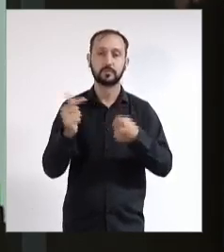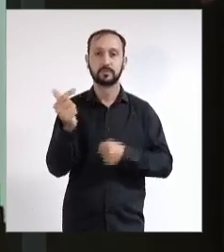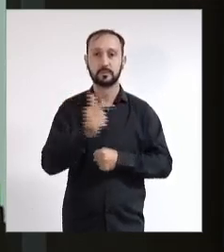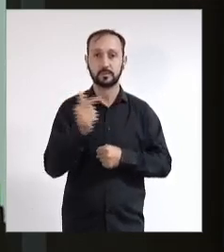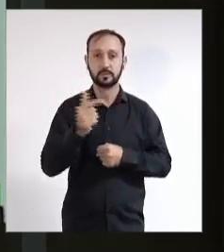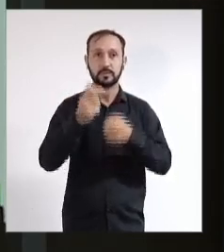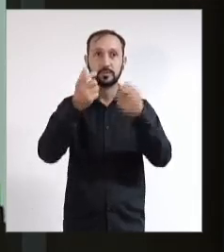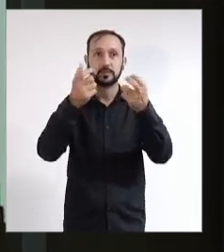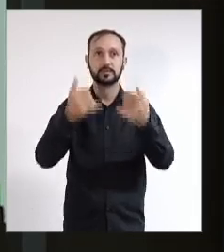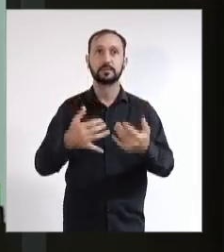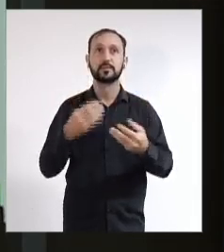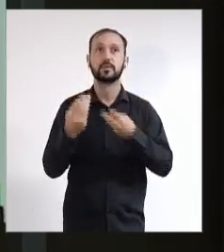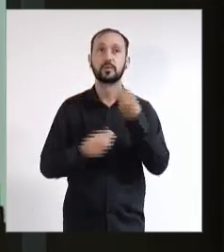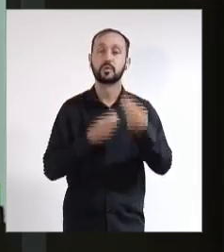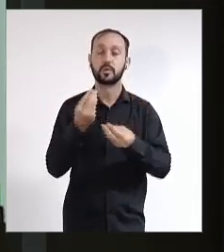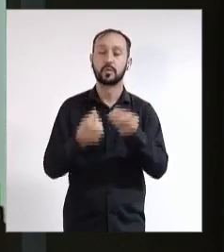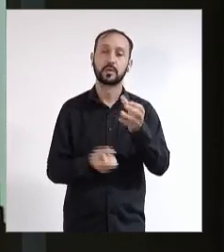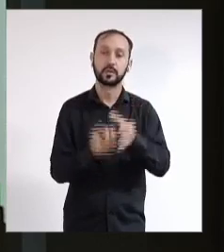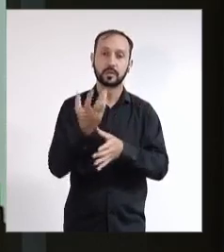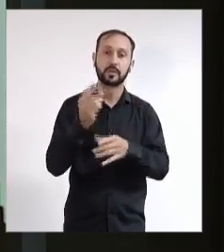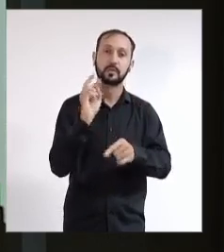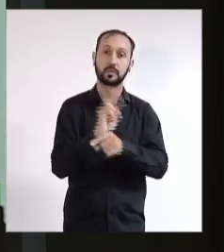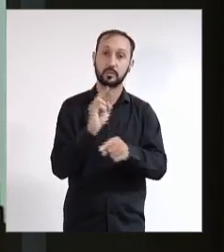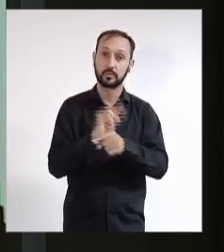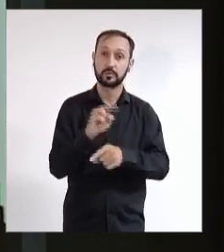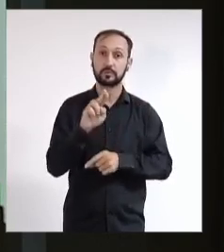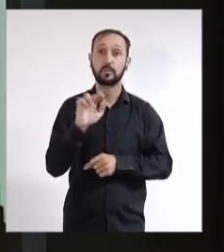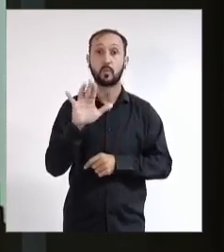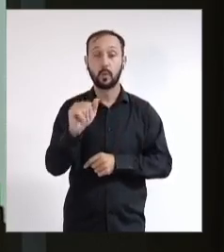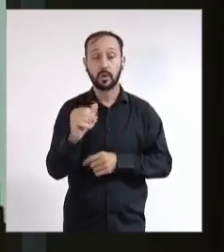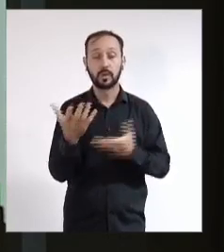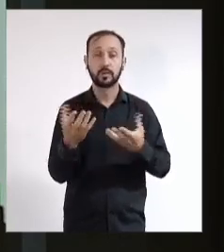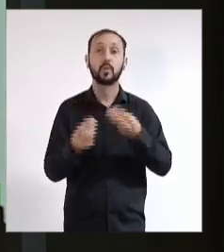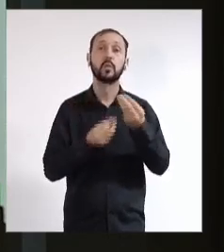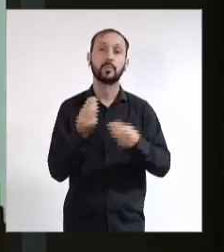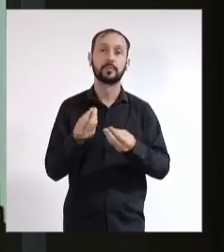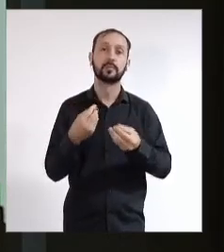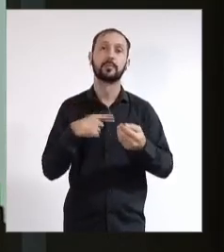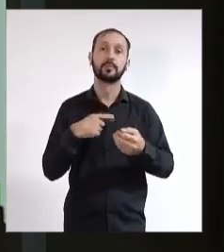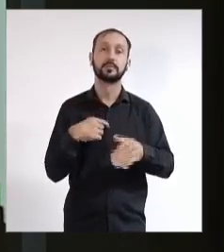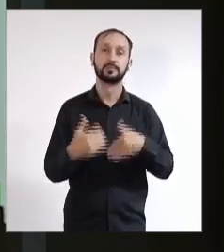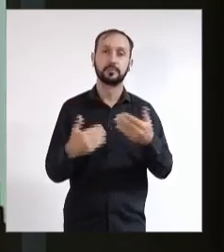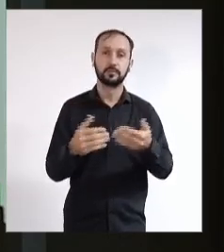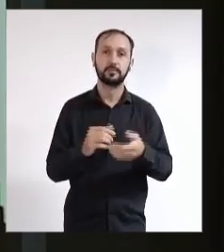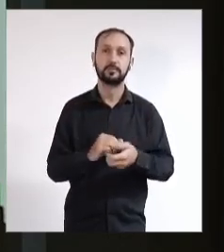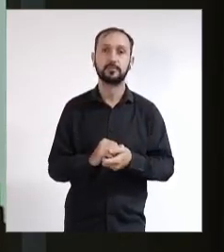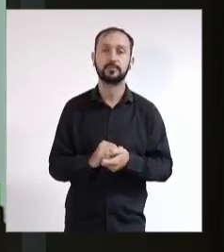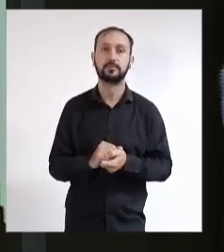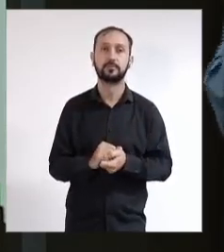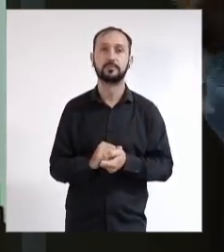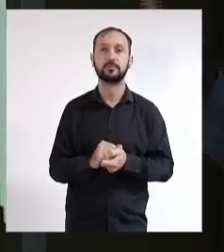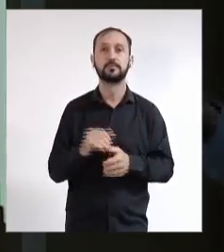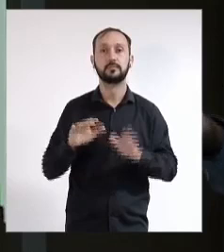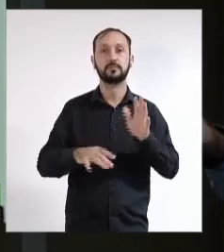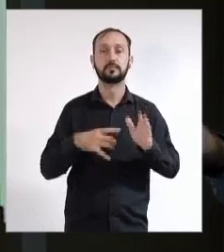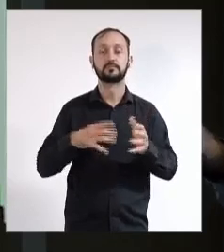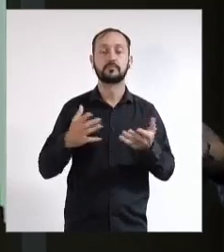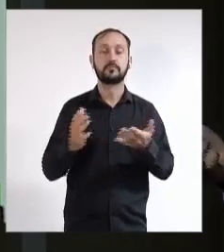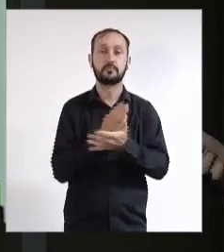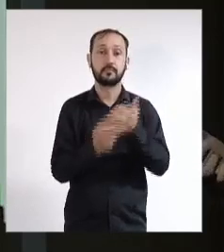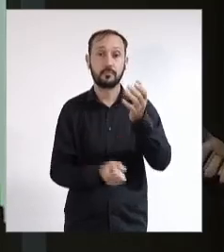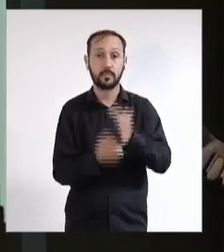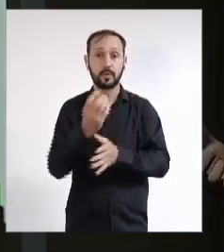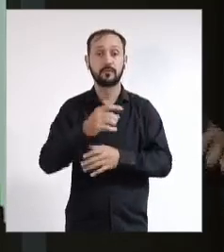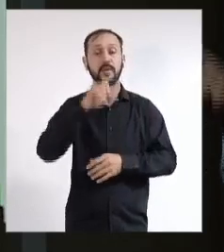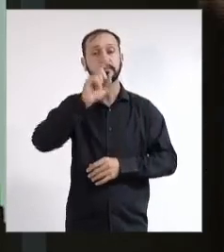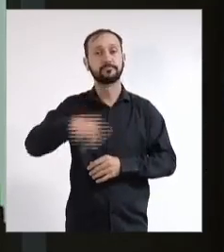explica o processo de criação e implantação de uma unidade de conservação ela precisa ter processos mínimos sob pena de tornar nula a criação de uma